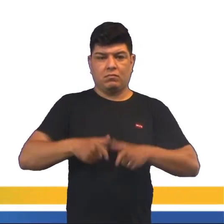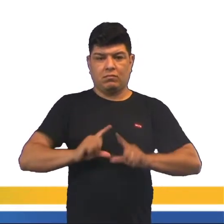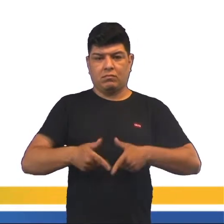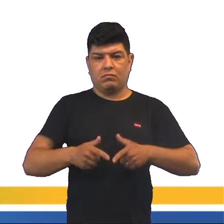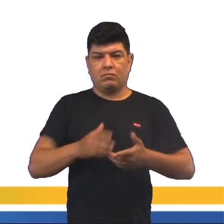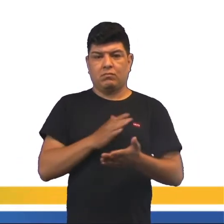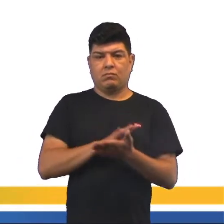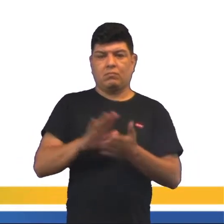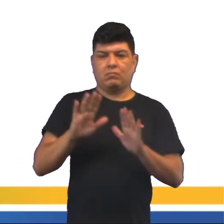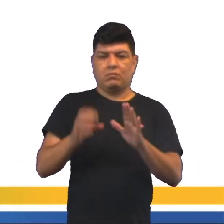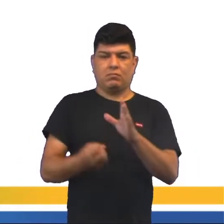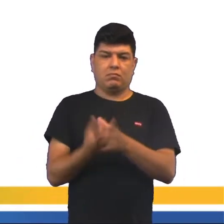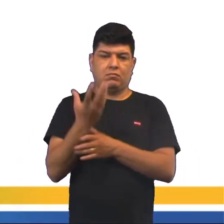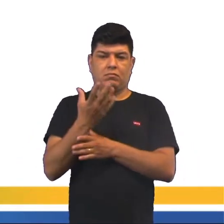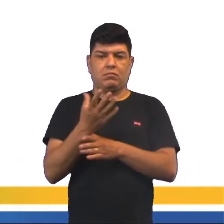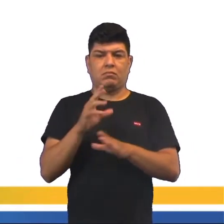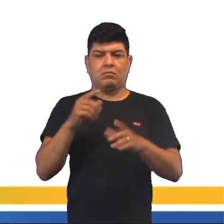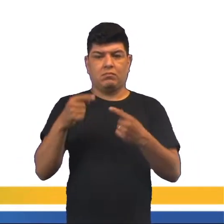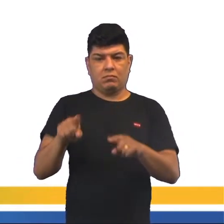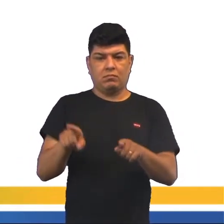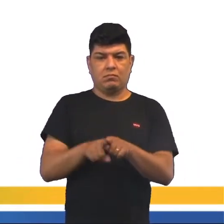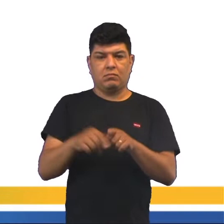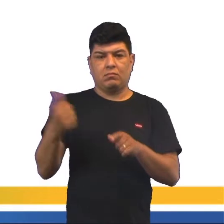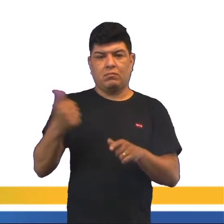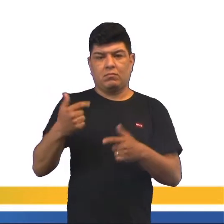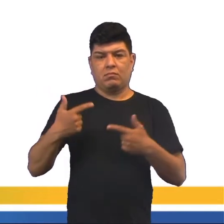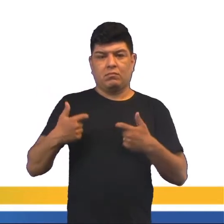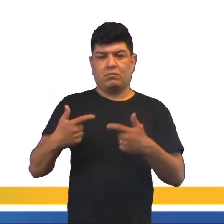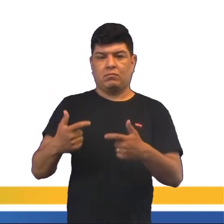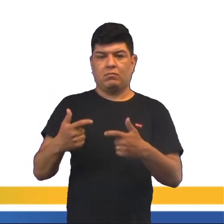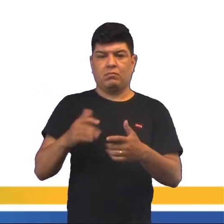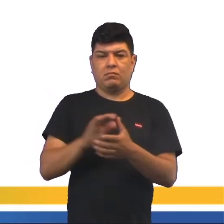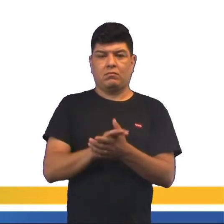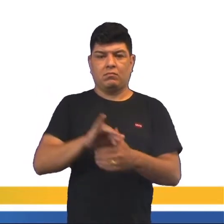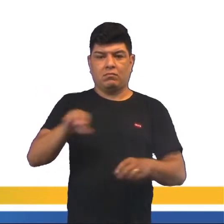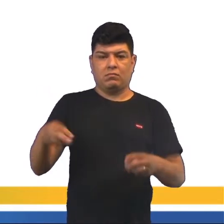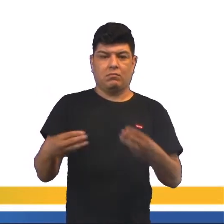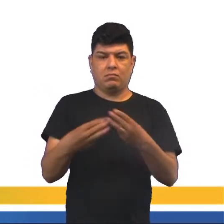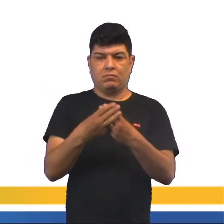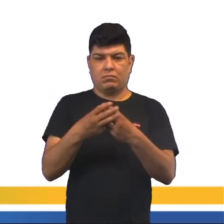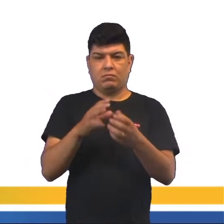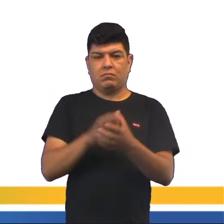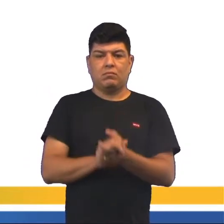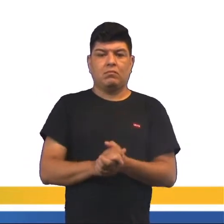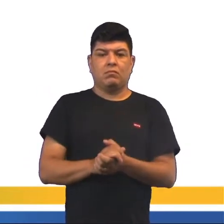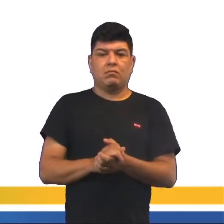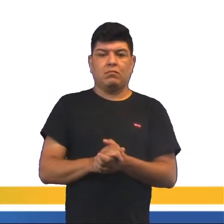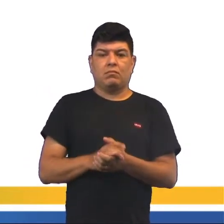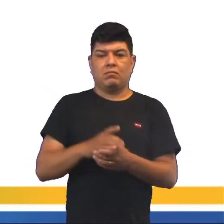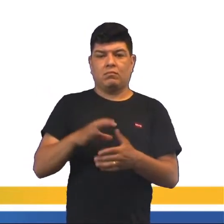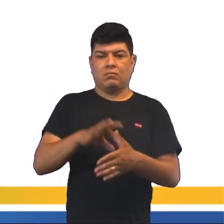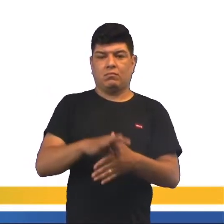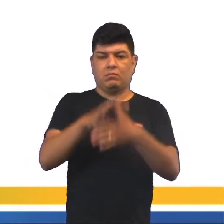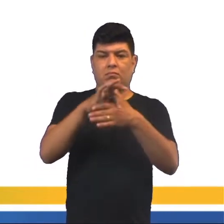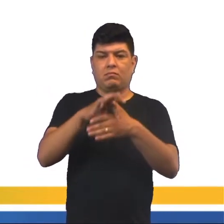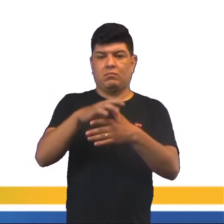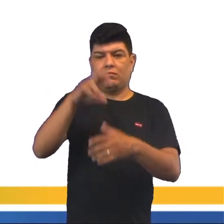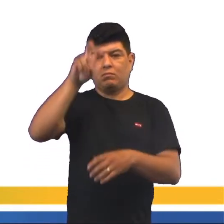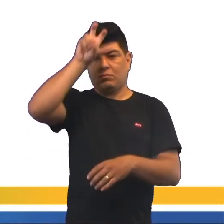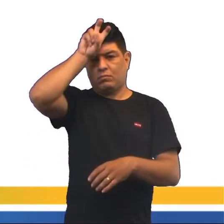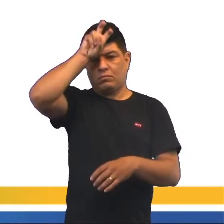Israel no mesmo ano da sua criação. Esse ataque, chamado de Primeira Guerra Árabe-Israelense,